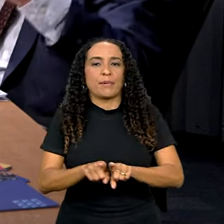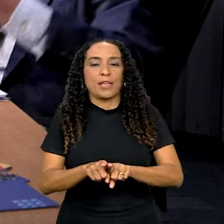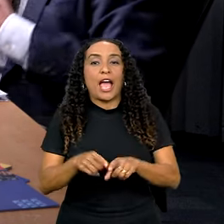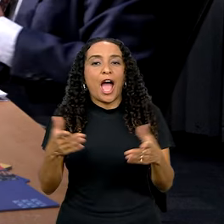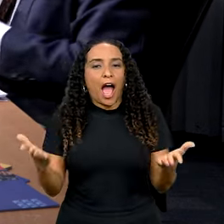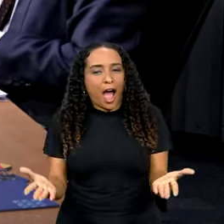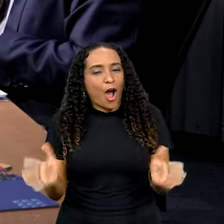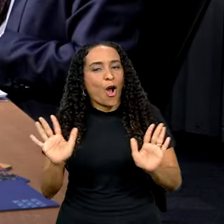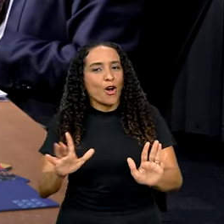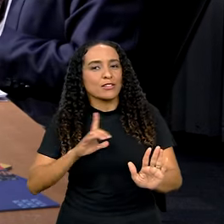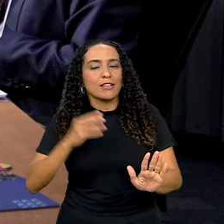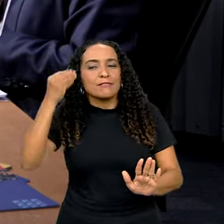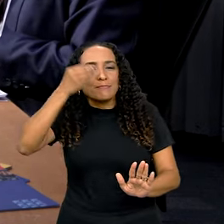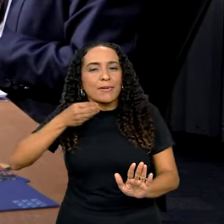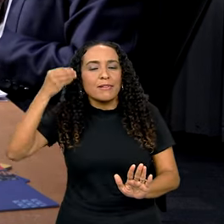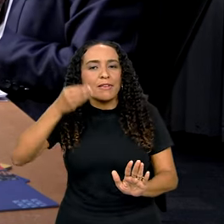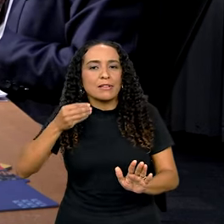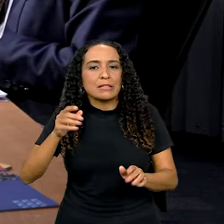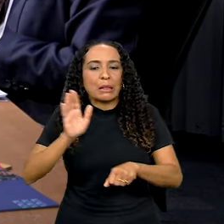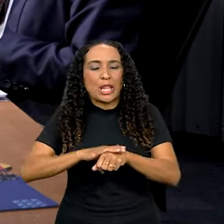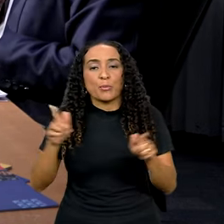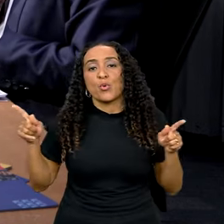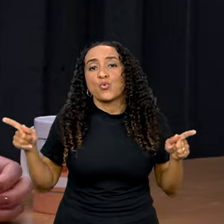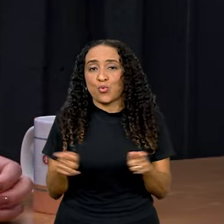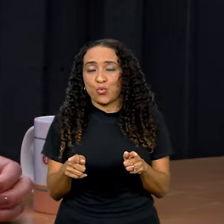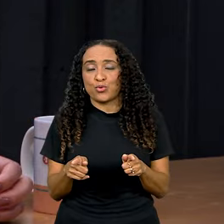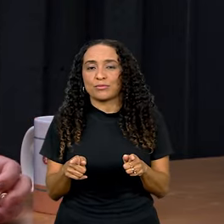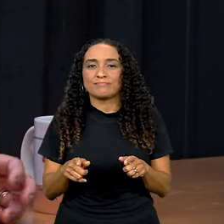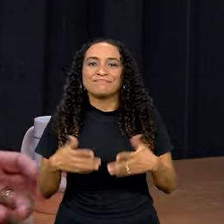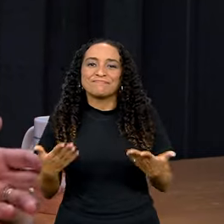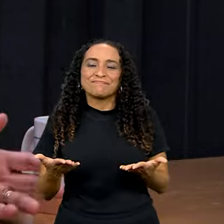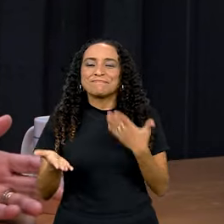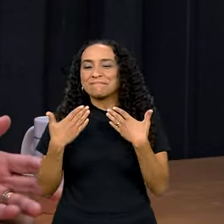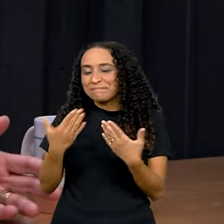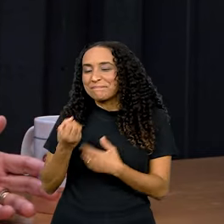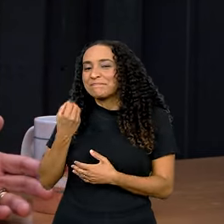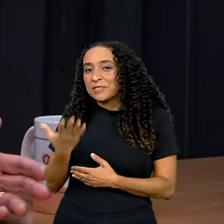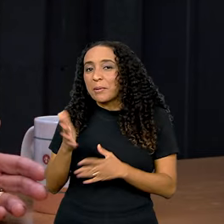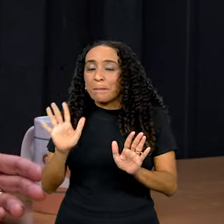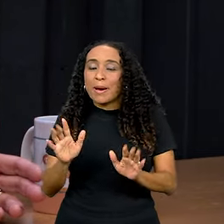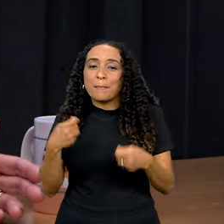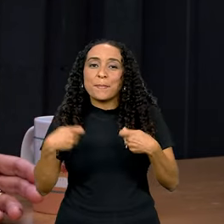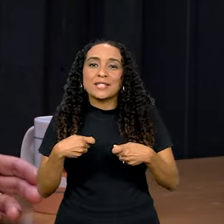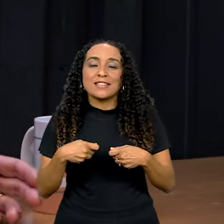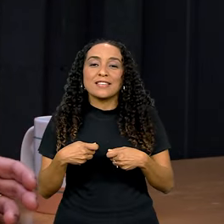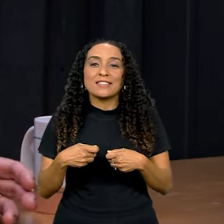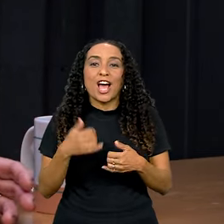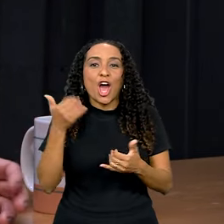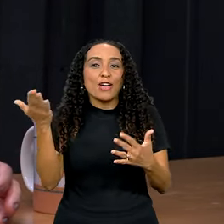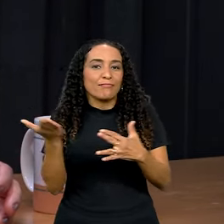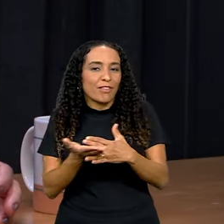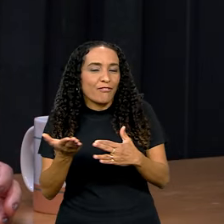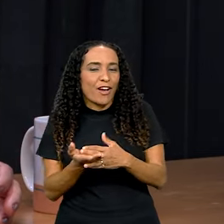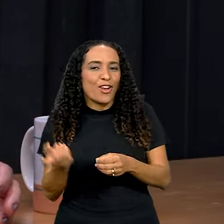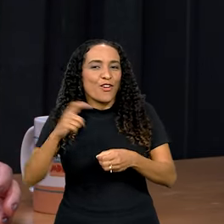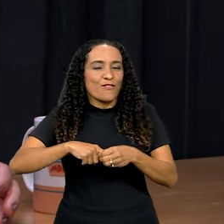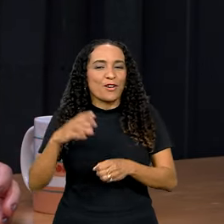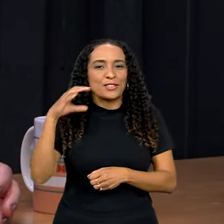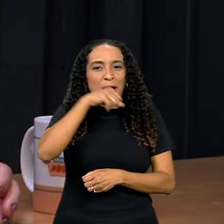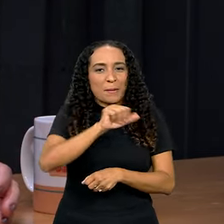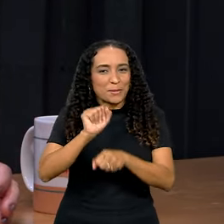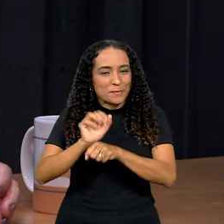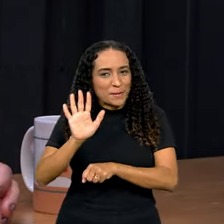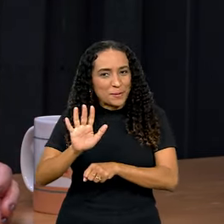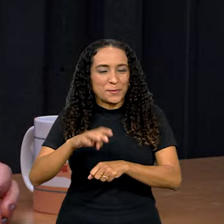a experiência num tempo bem mais curto é isso o papo tá muito bom mas eu preciso chamar o intervalo a gente volta em